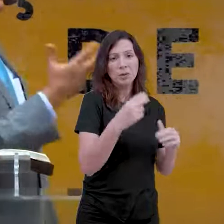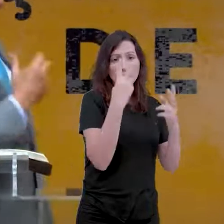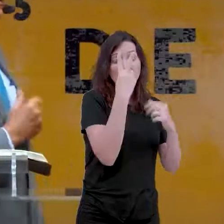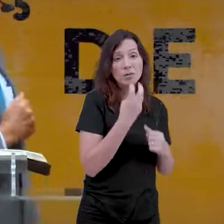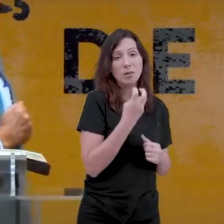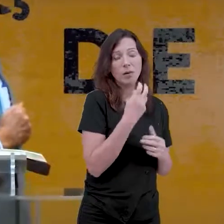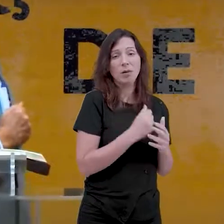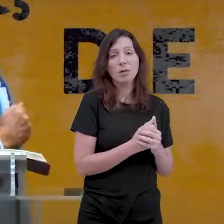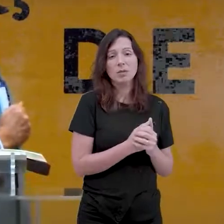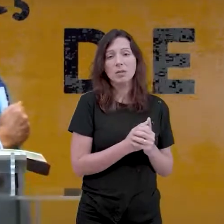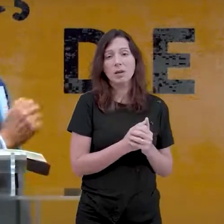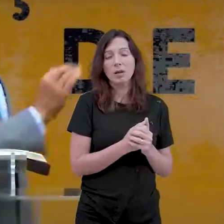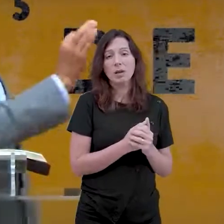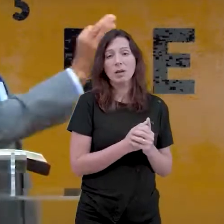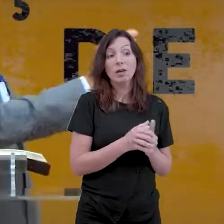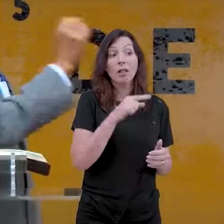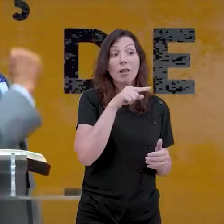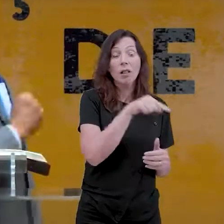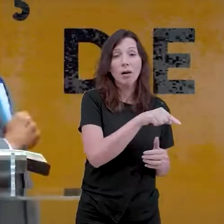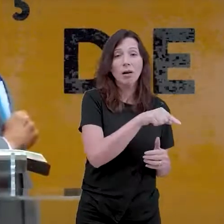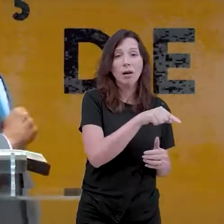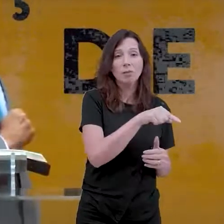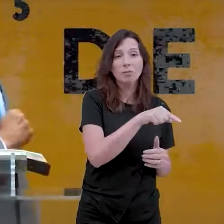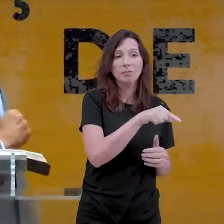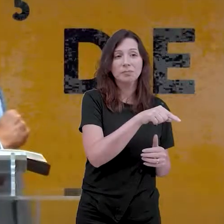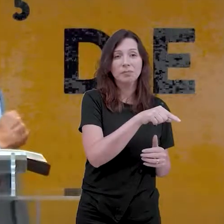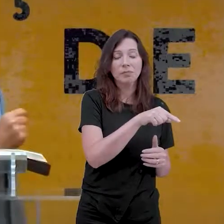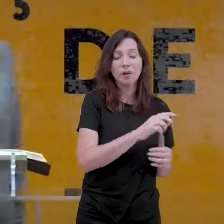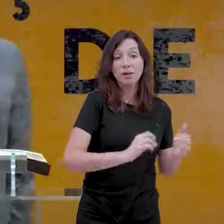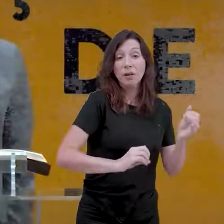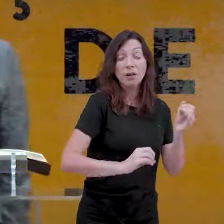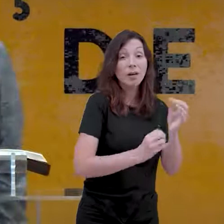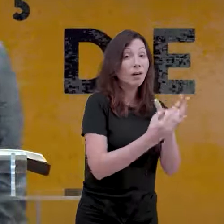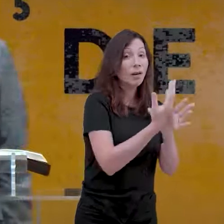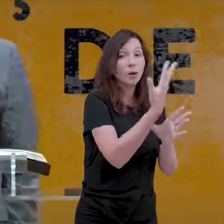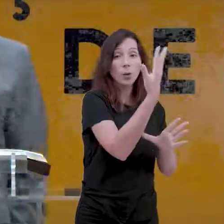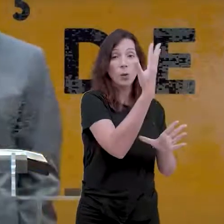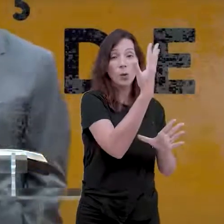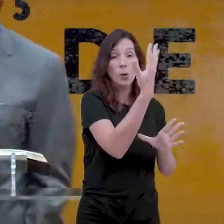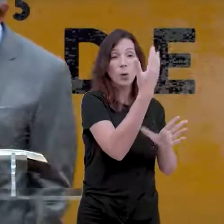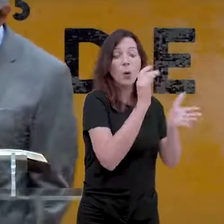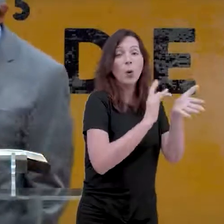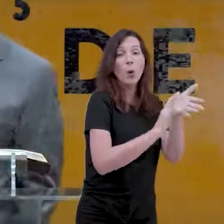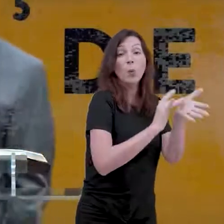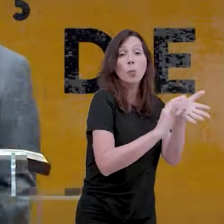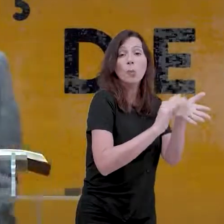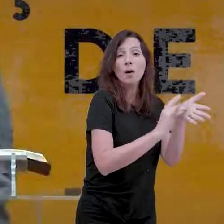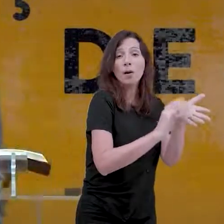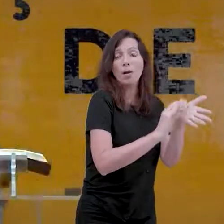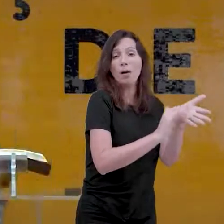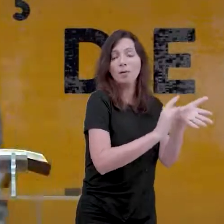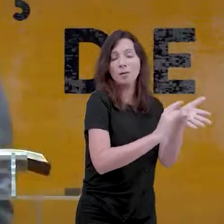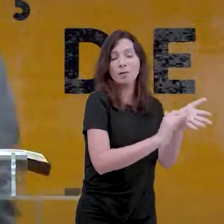mergulhado naquela escuridão. Ele transforma aquele vale num manancial, porque foi ele quem inventou o alfabeto